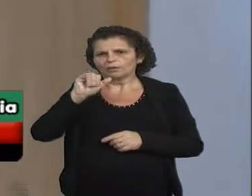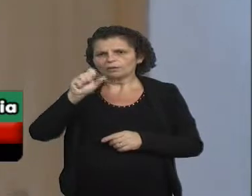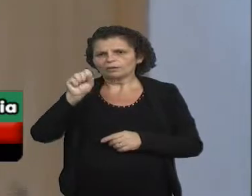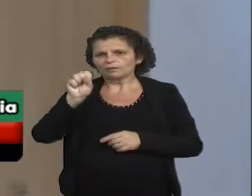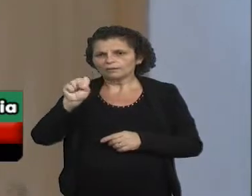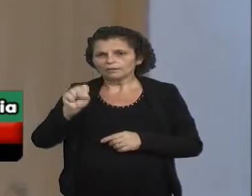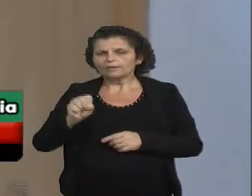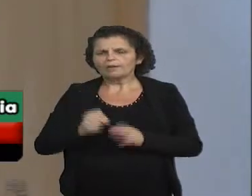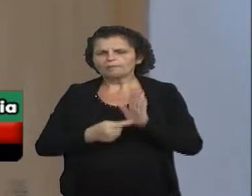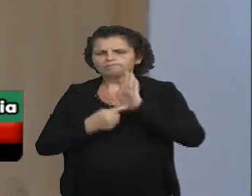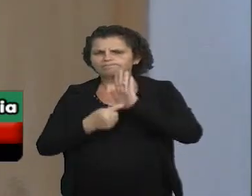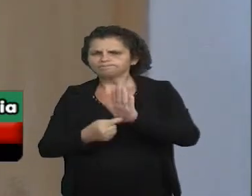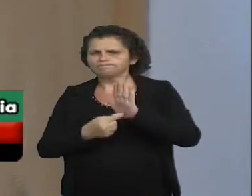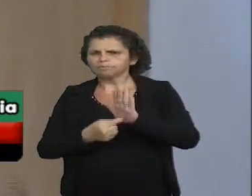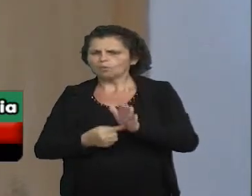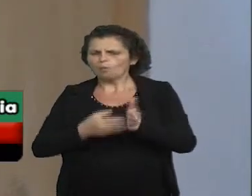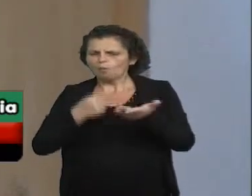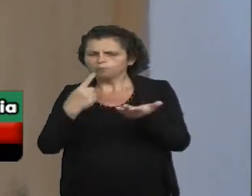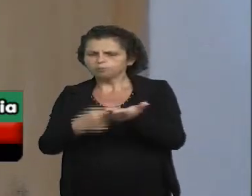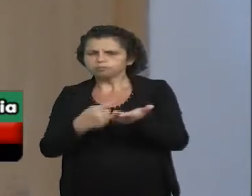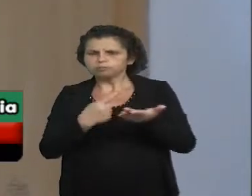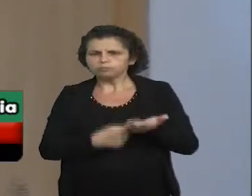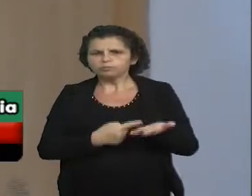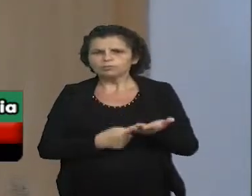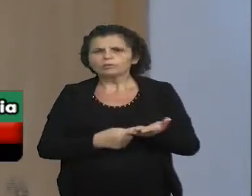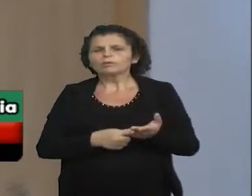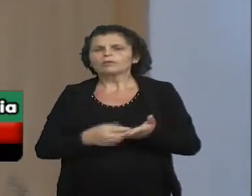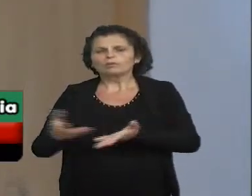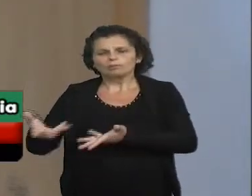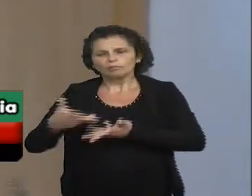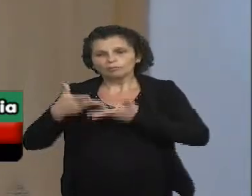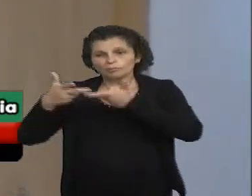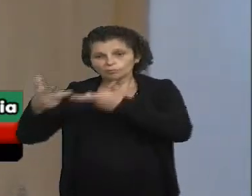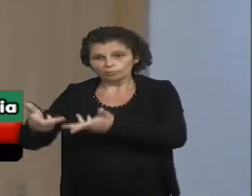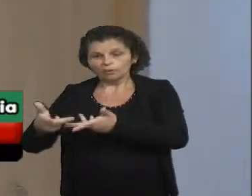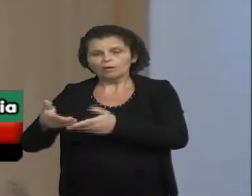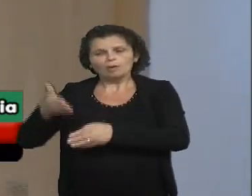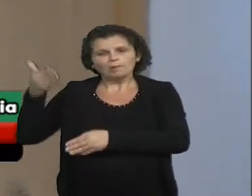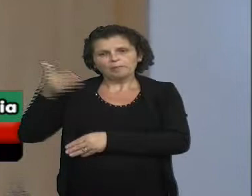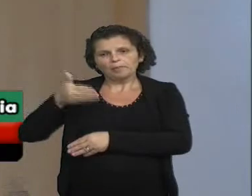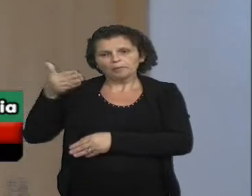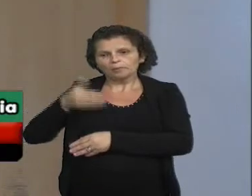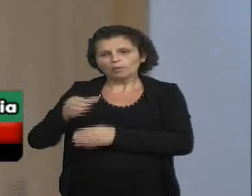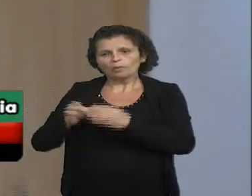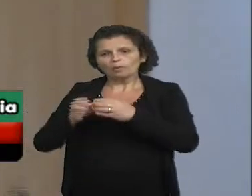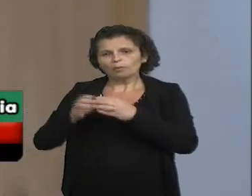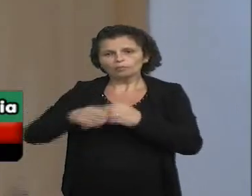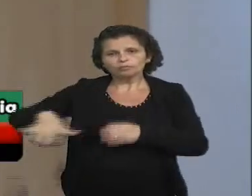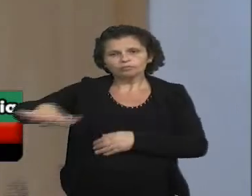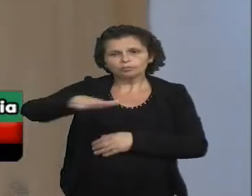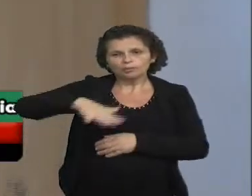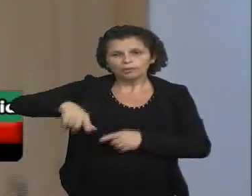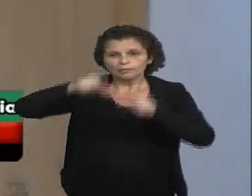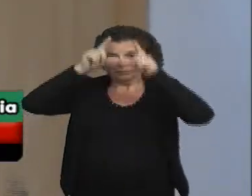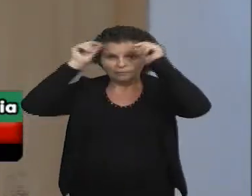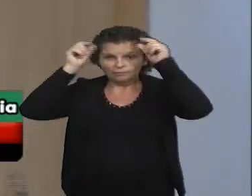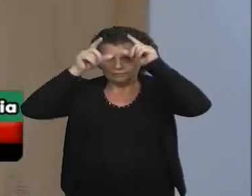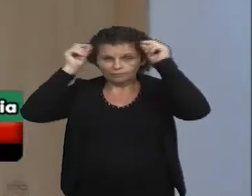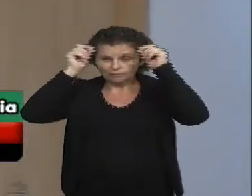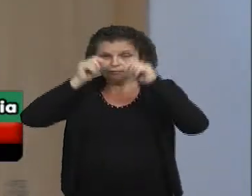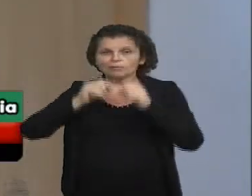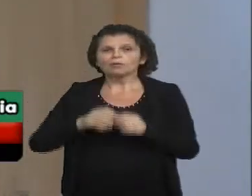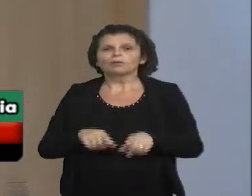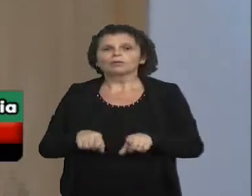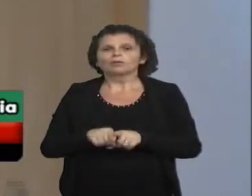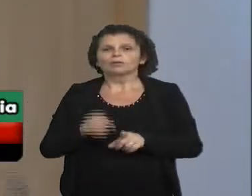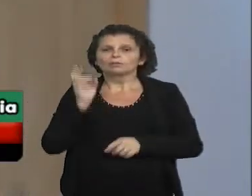sua demonstração de comprometimento, foi convidado a atuar como coordenador geral de enfermagem das